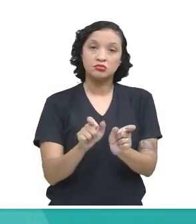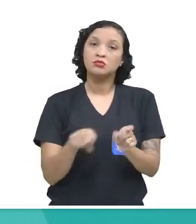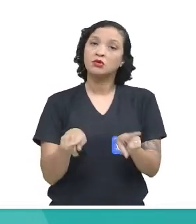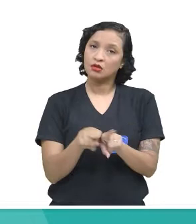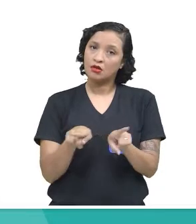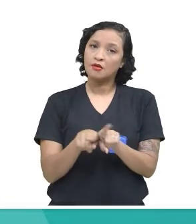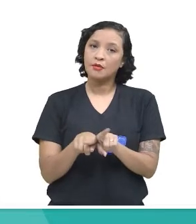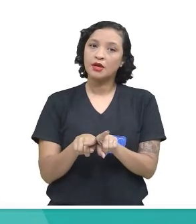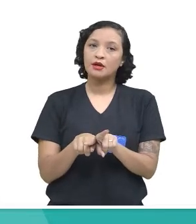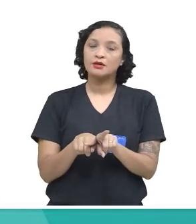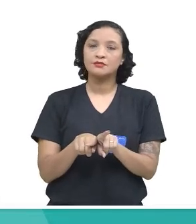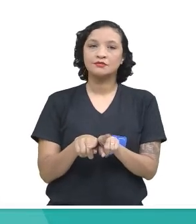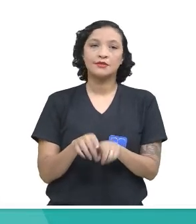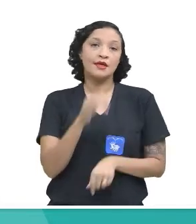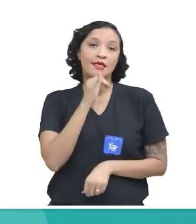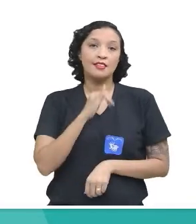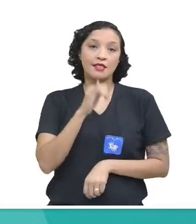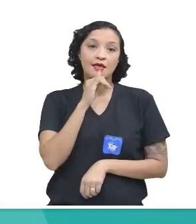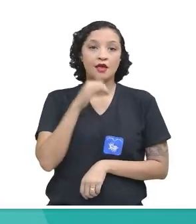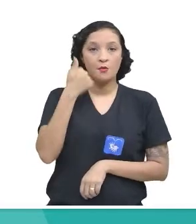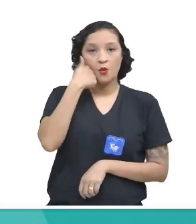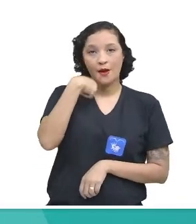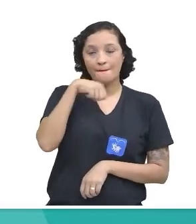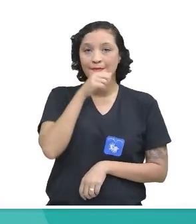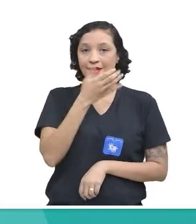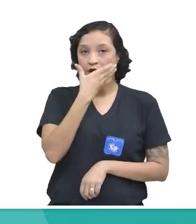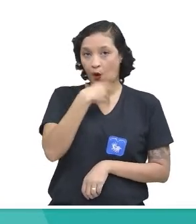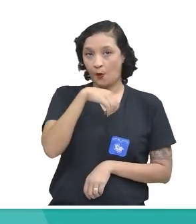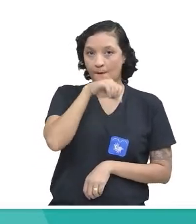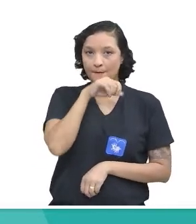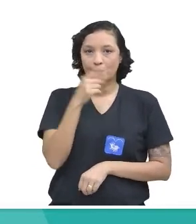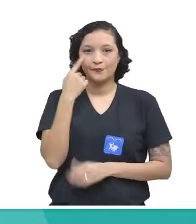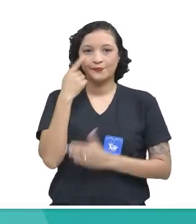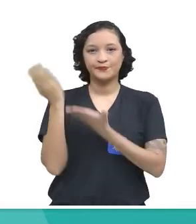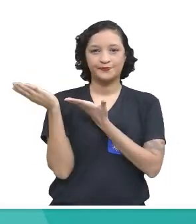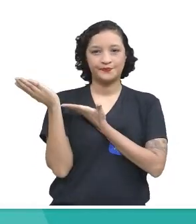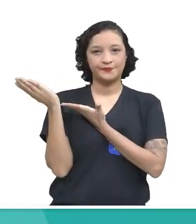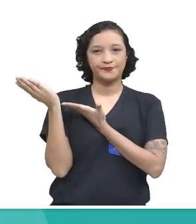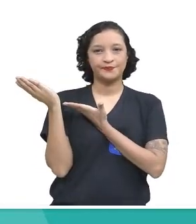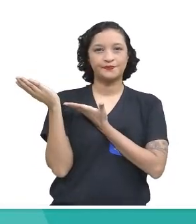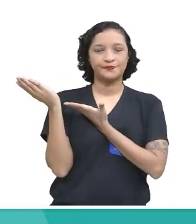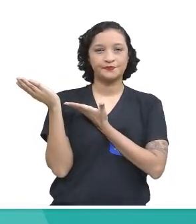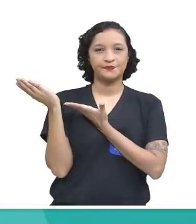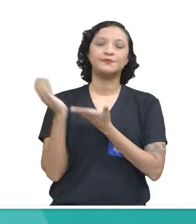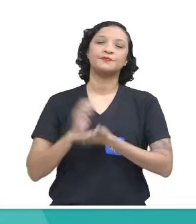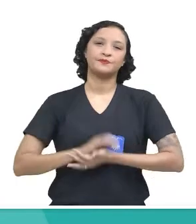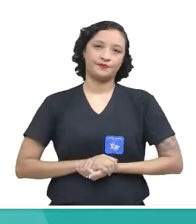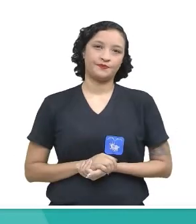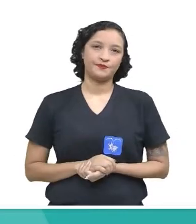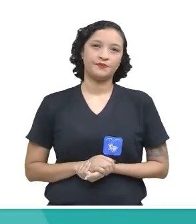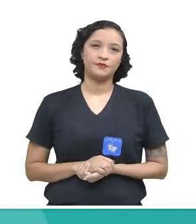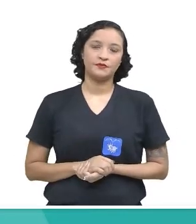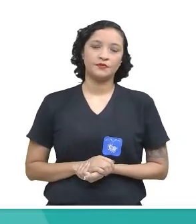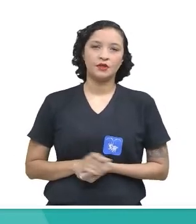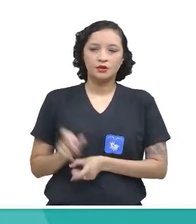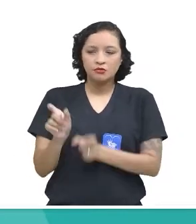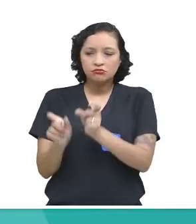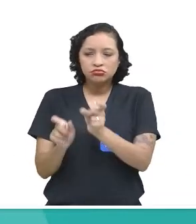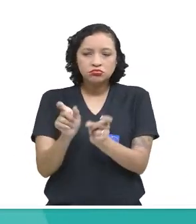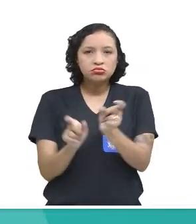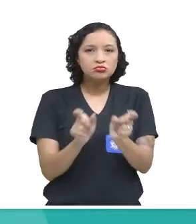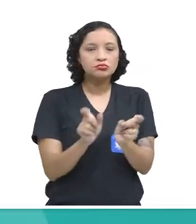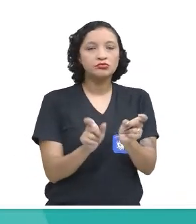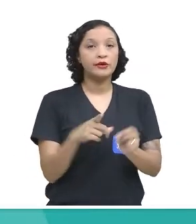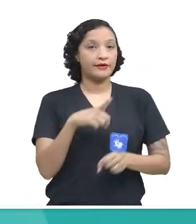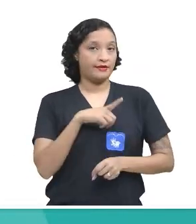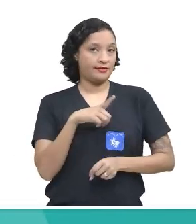a mãe Catirina e também o pai Francisco. Então essas são apenas de algumas personagens que